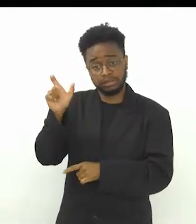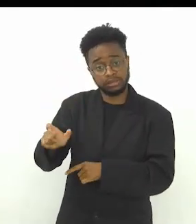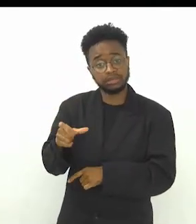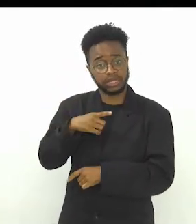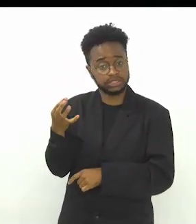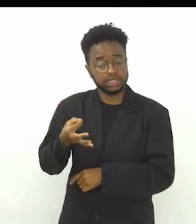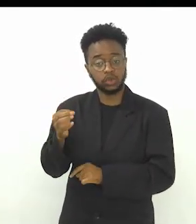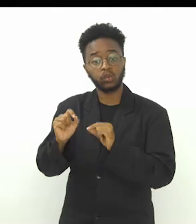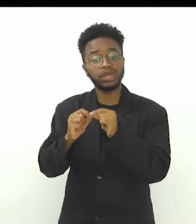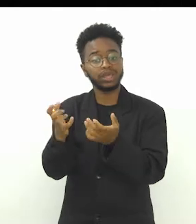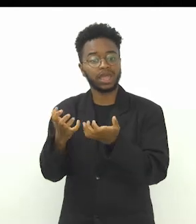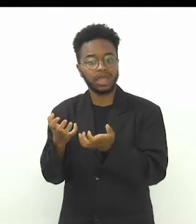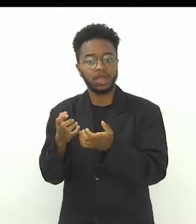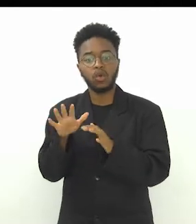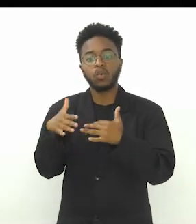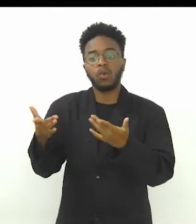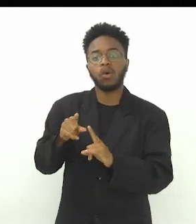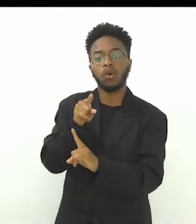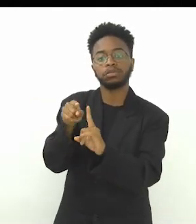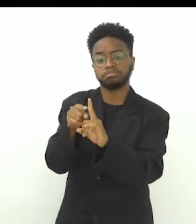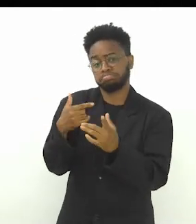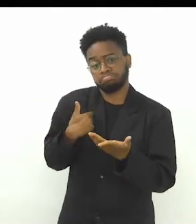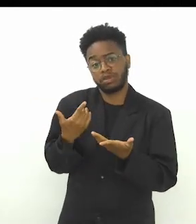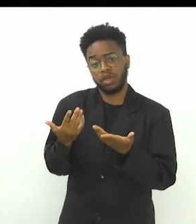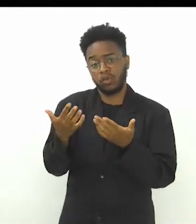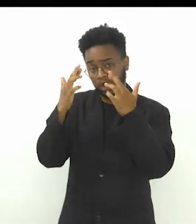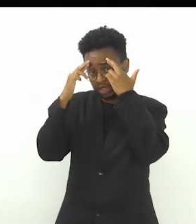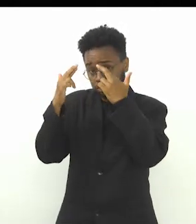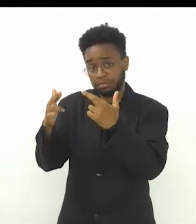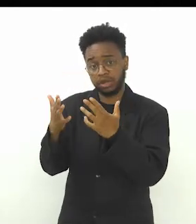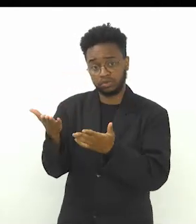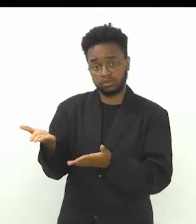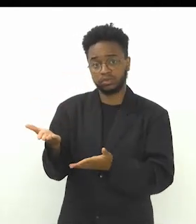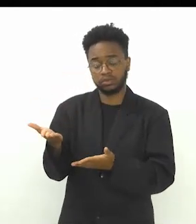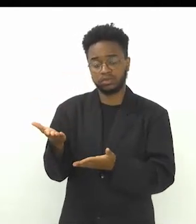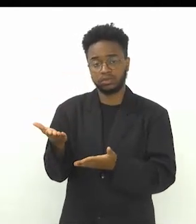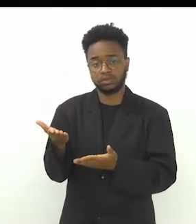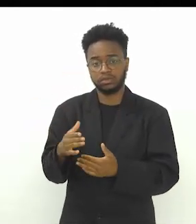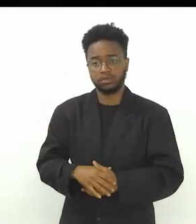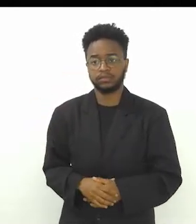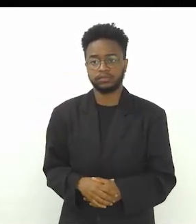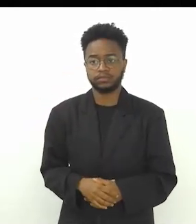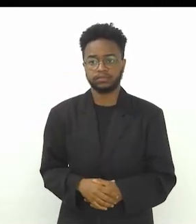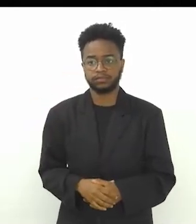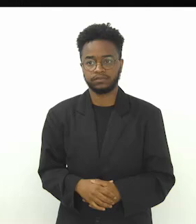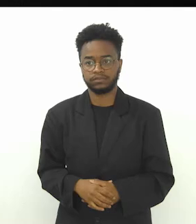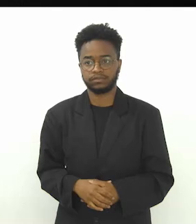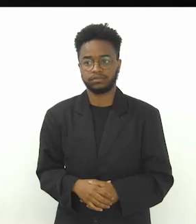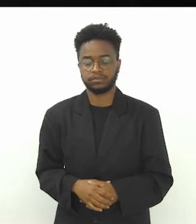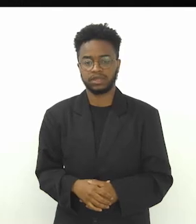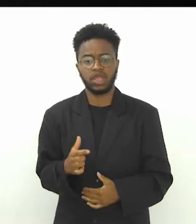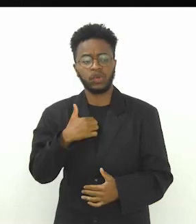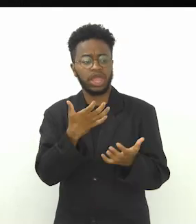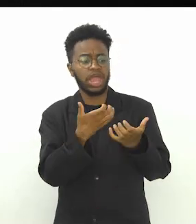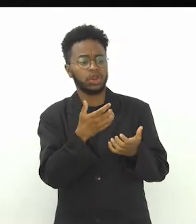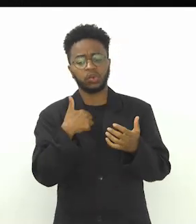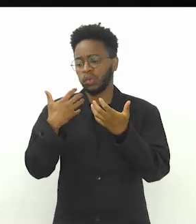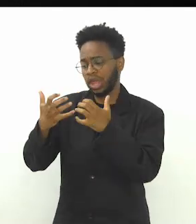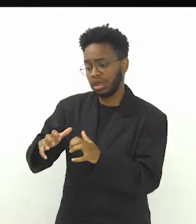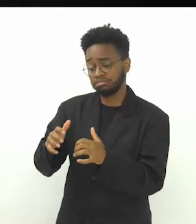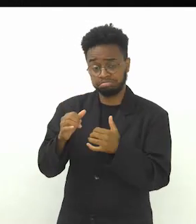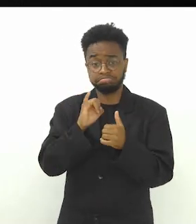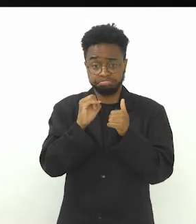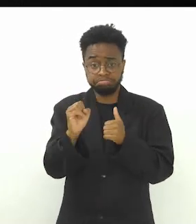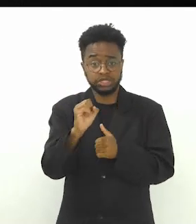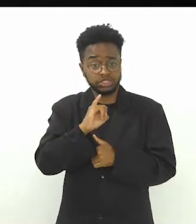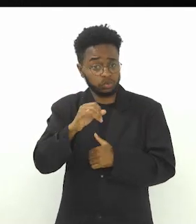certeza daquilo que ele quer, da onde ele quer chegar. E eu respeito muito isso eu não quero isso, quero aquilo. Não quer, a